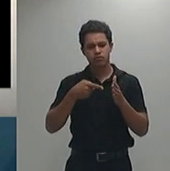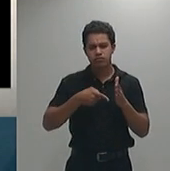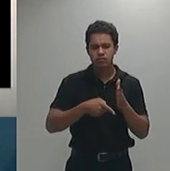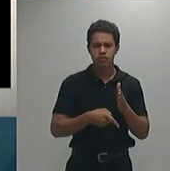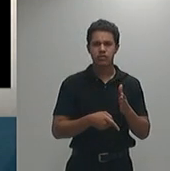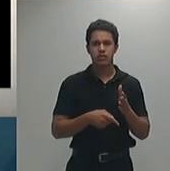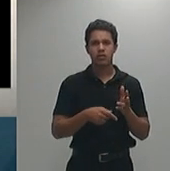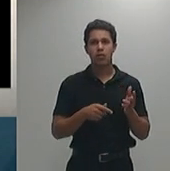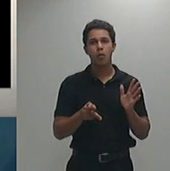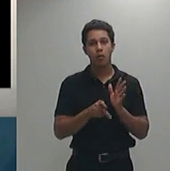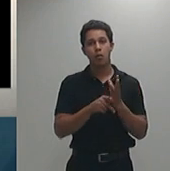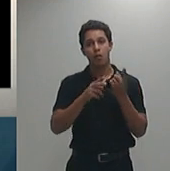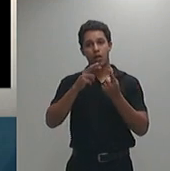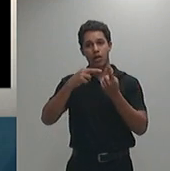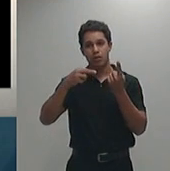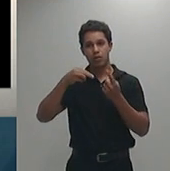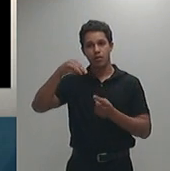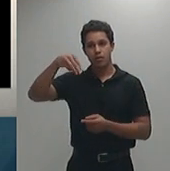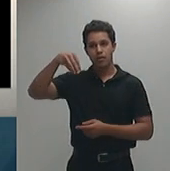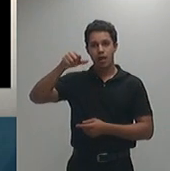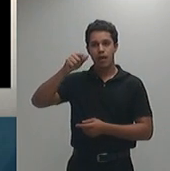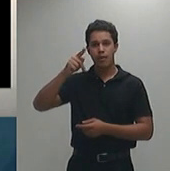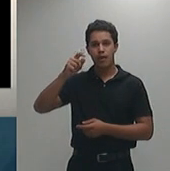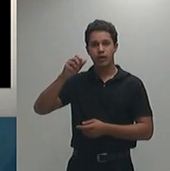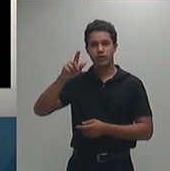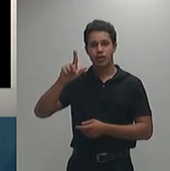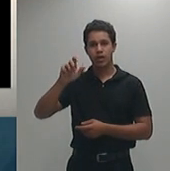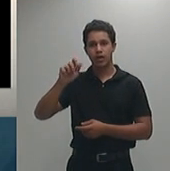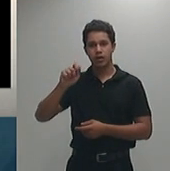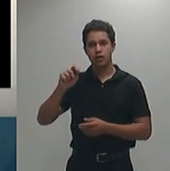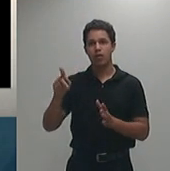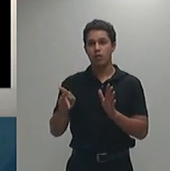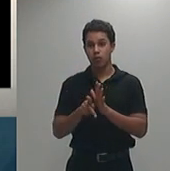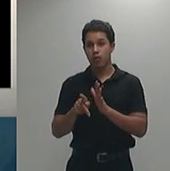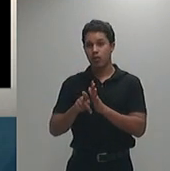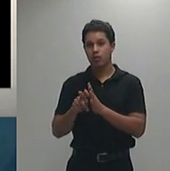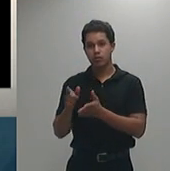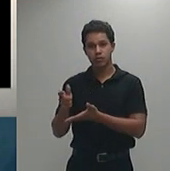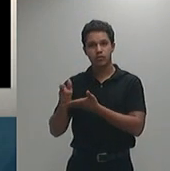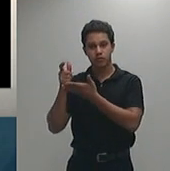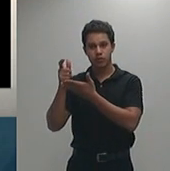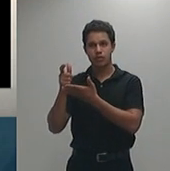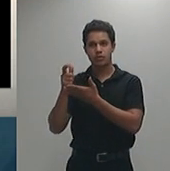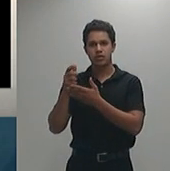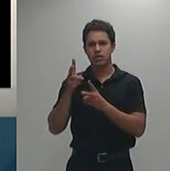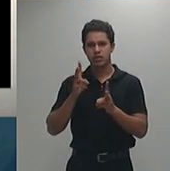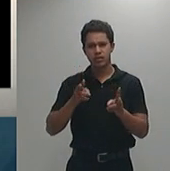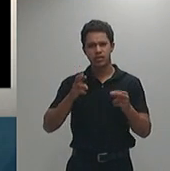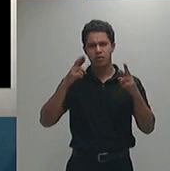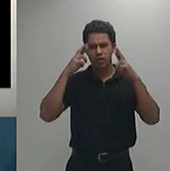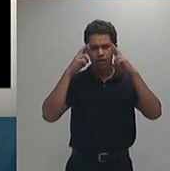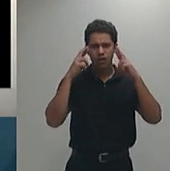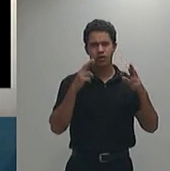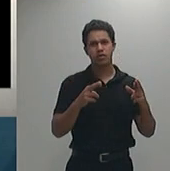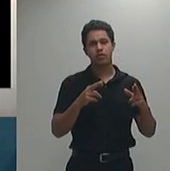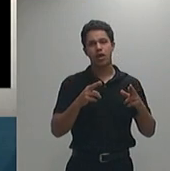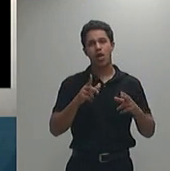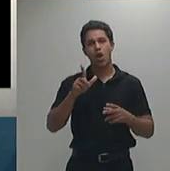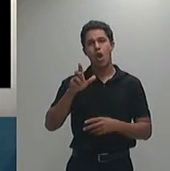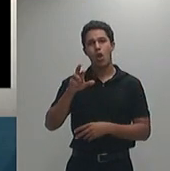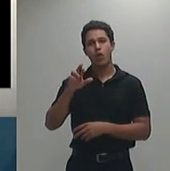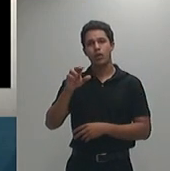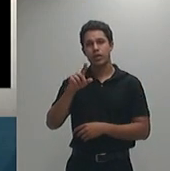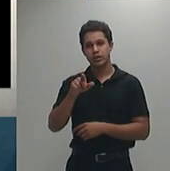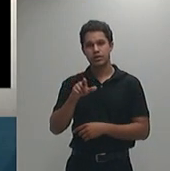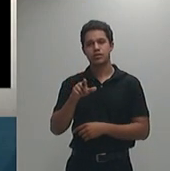Ministro Ari pargendler Presidente sua excelência sempre respeitado me exclui Rosado de Aguiar e